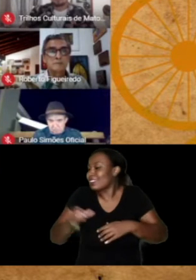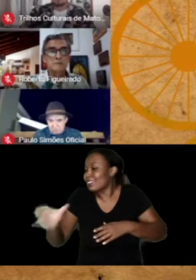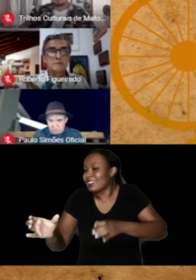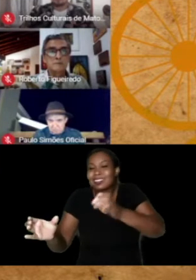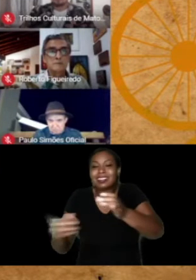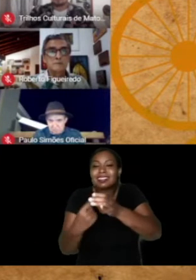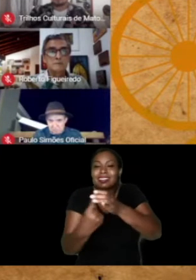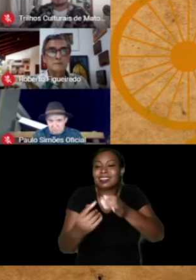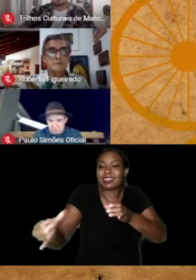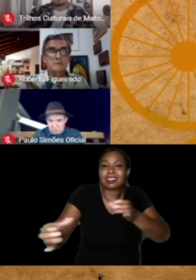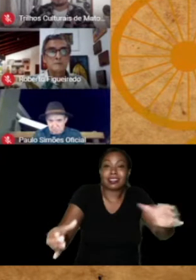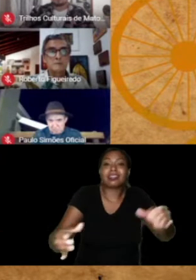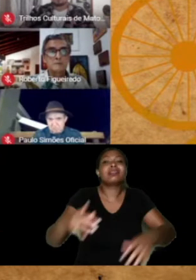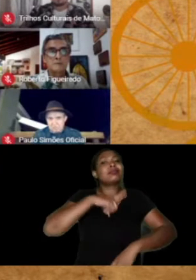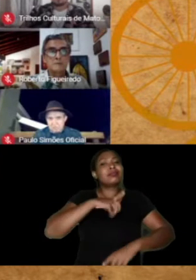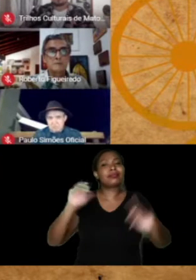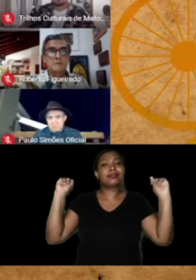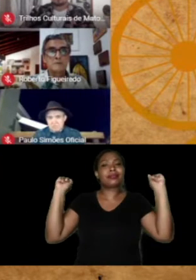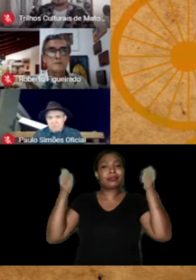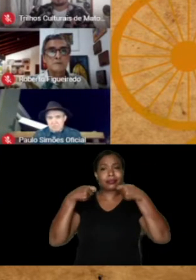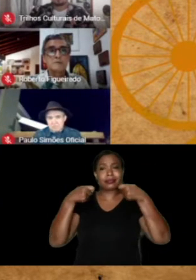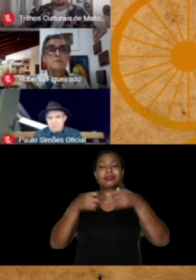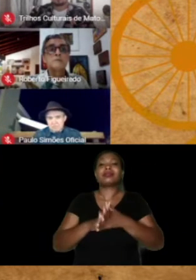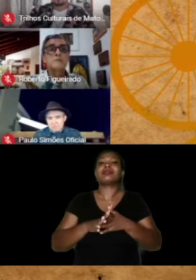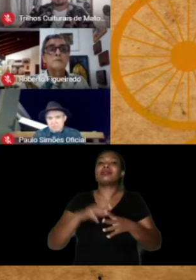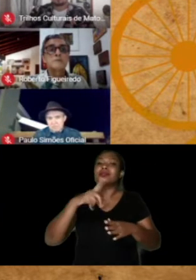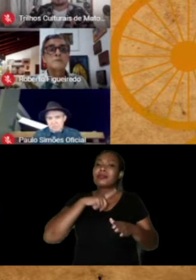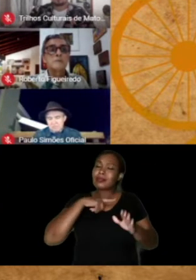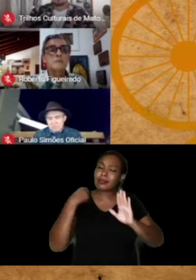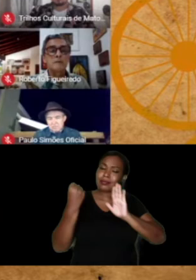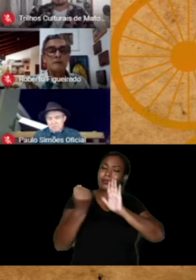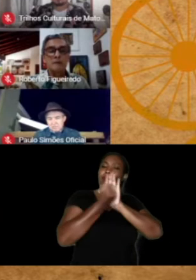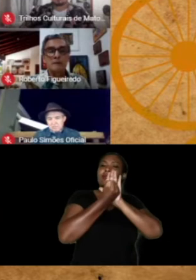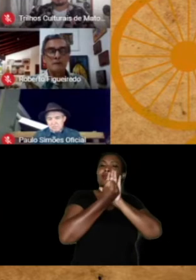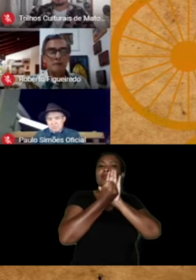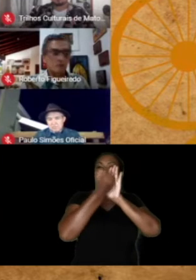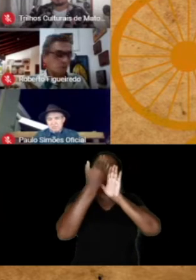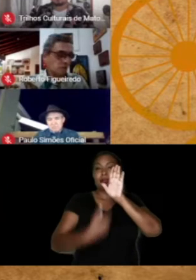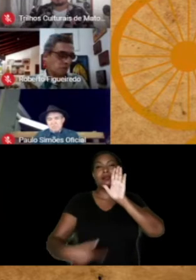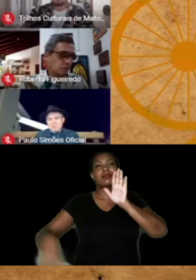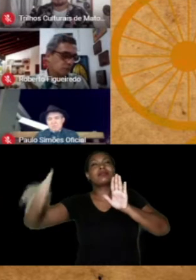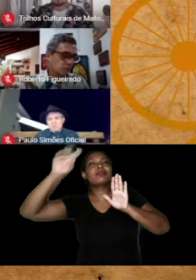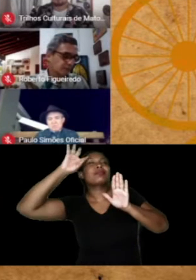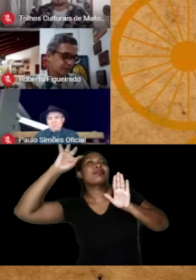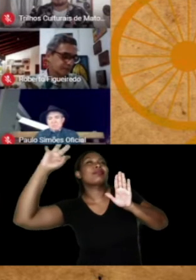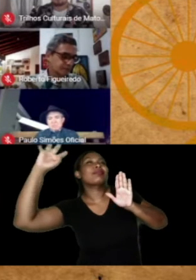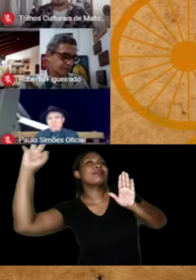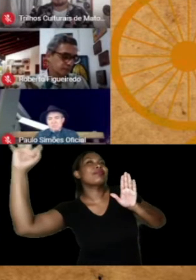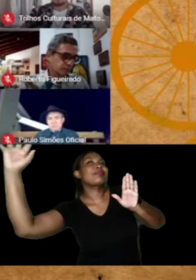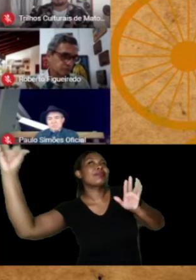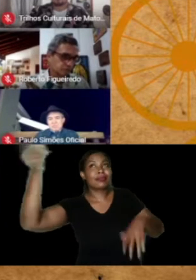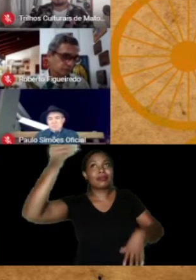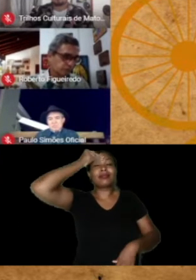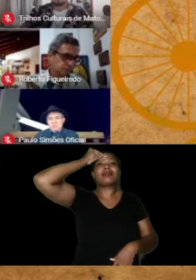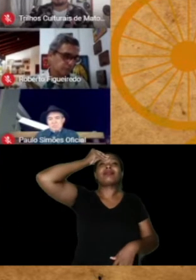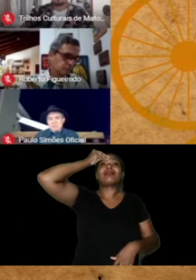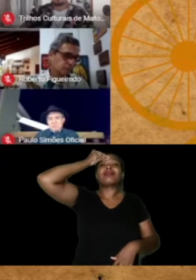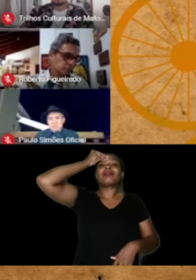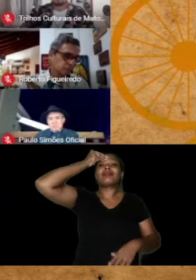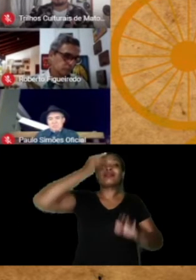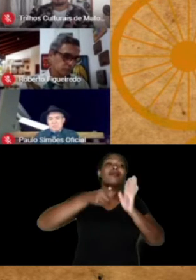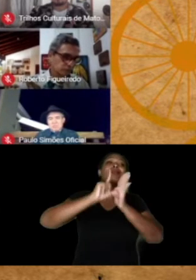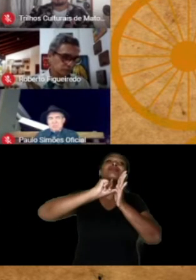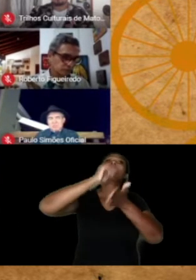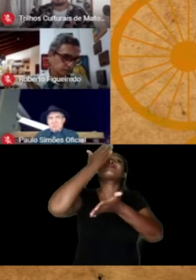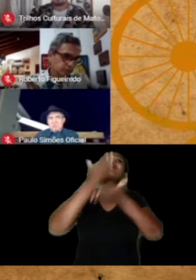um potencial para registrar essa memória, antes que eles se vão. E